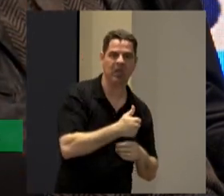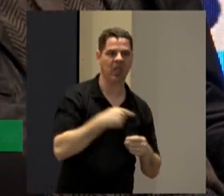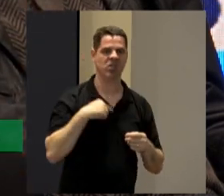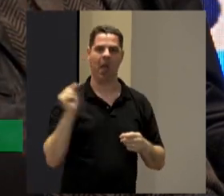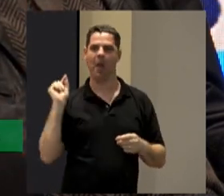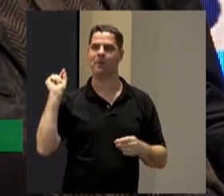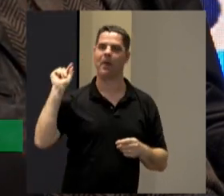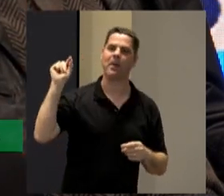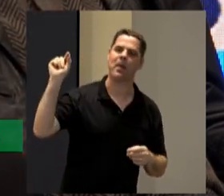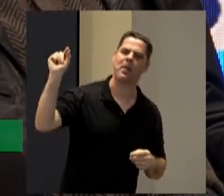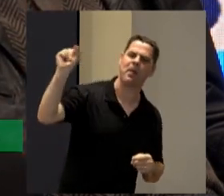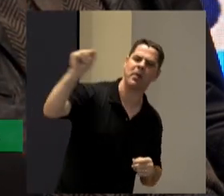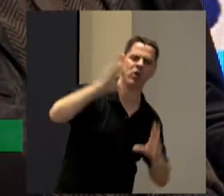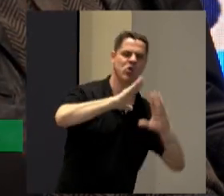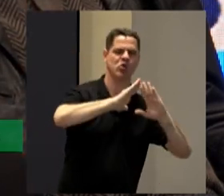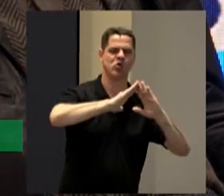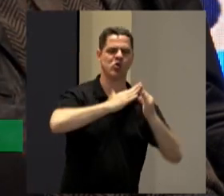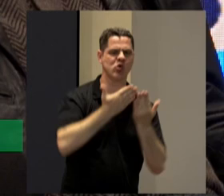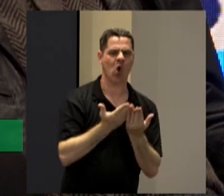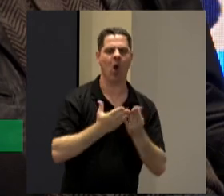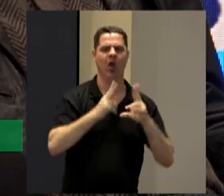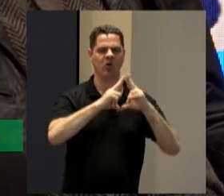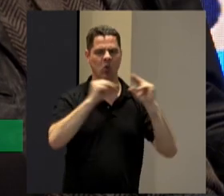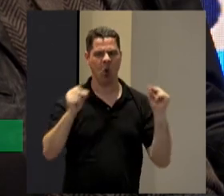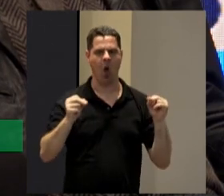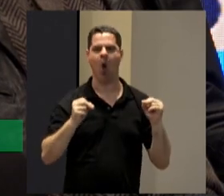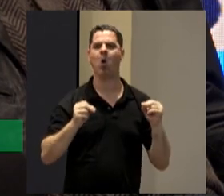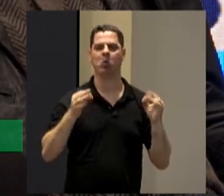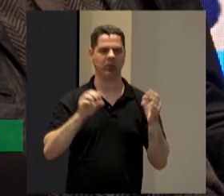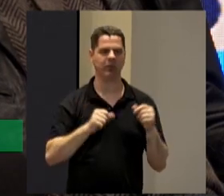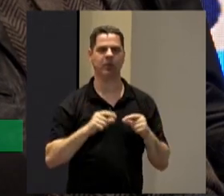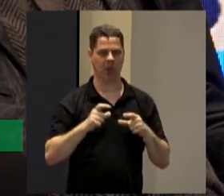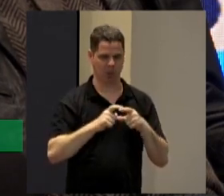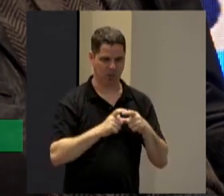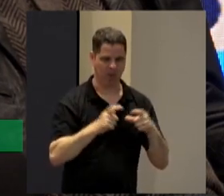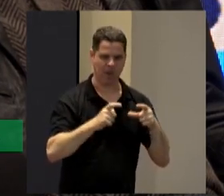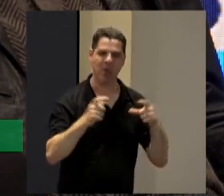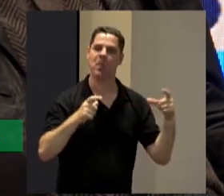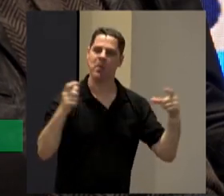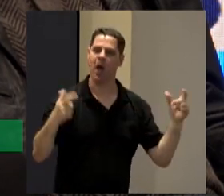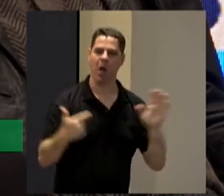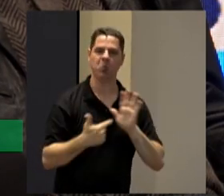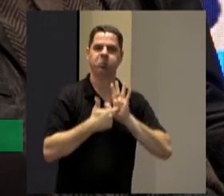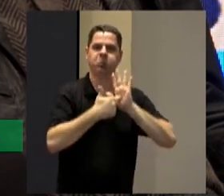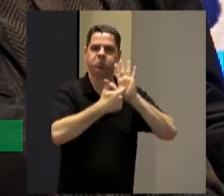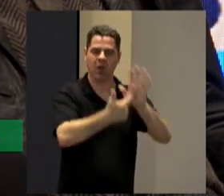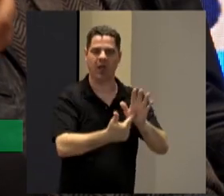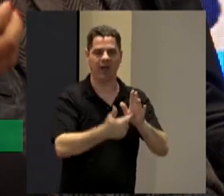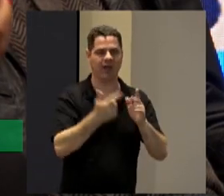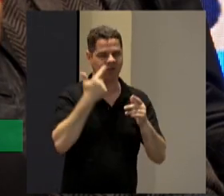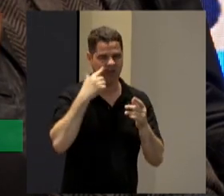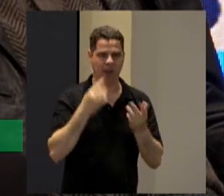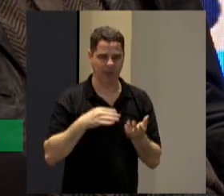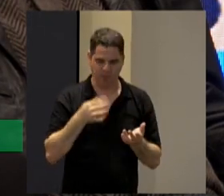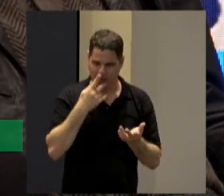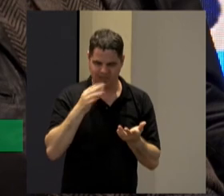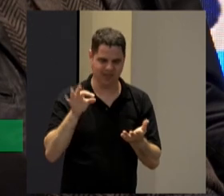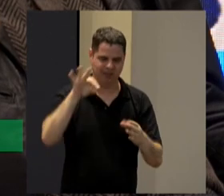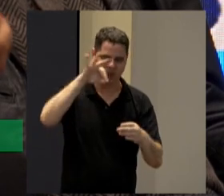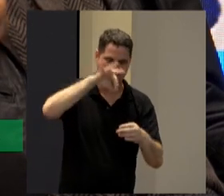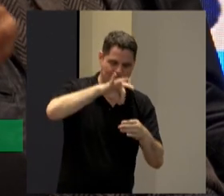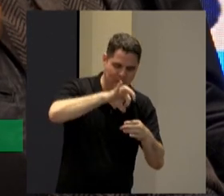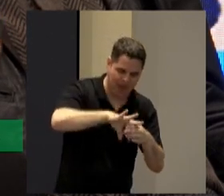diversas unidades e esse trabalho ele está cada vez mais evidente. Então, nós vemos que a sementinha